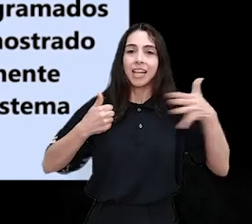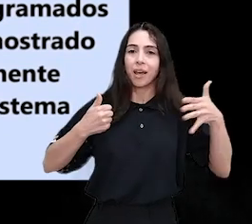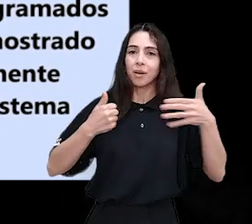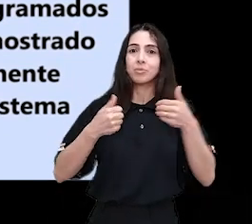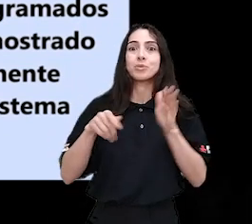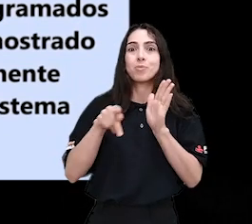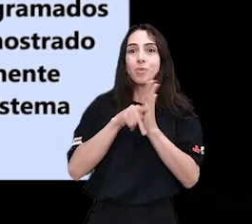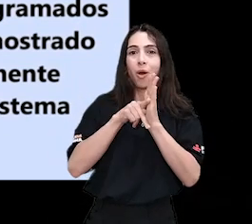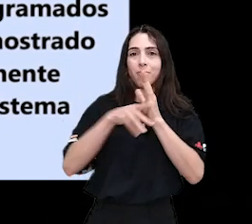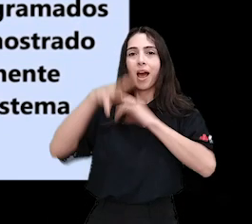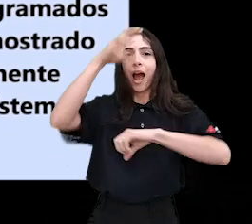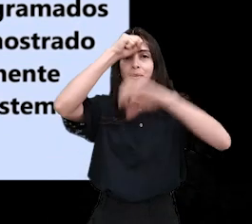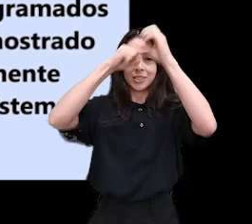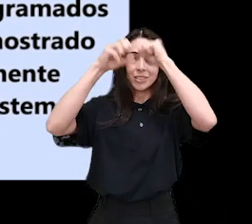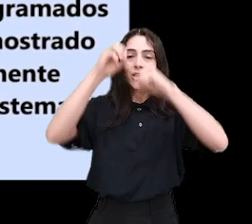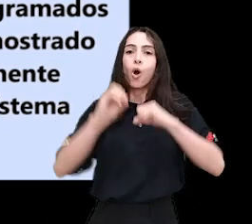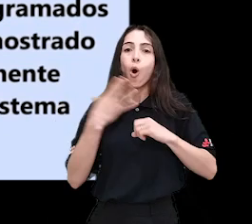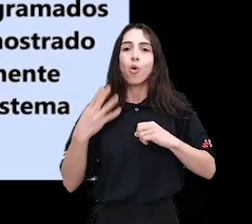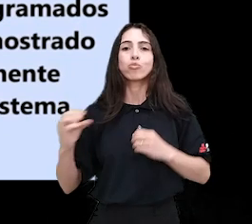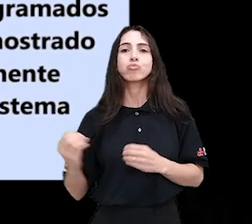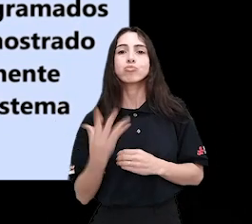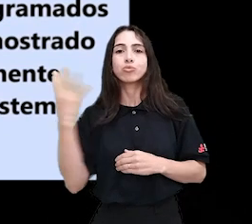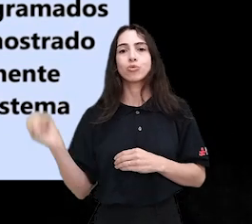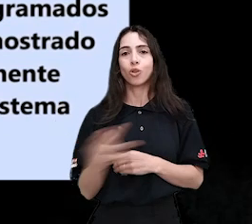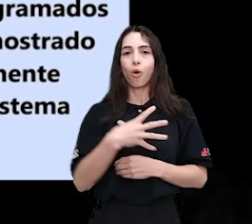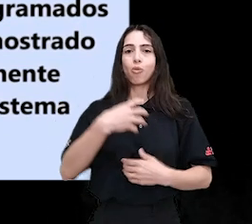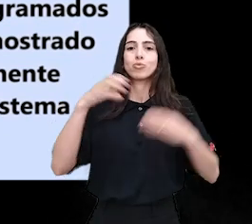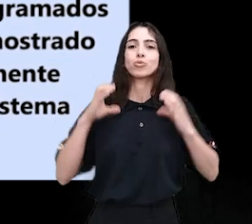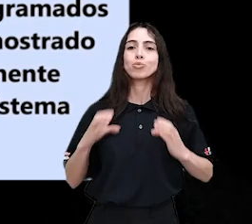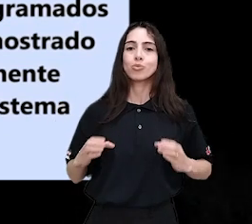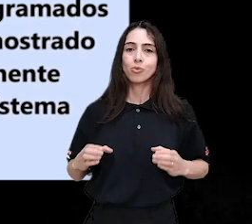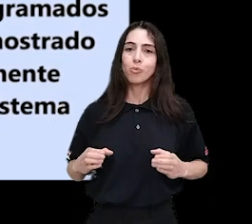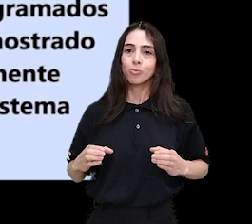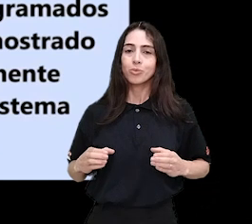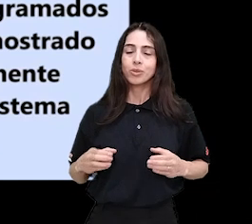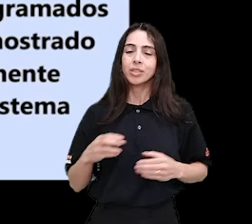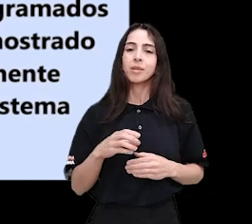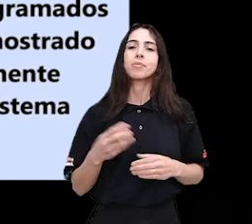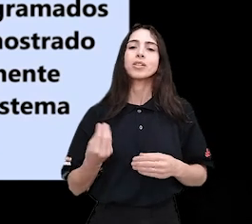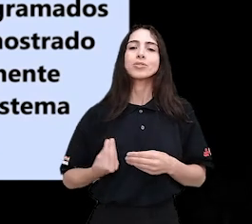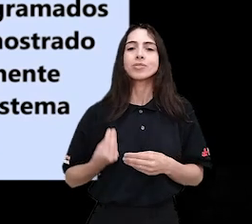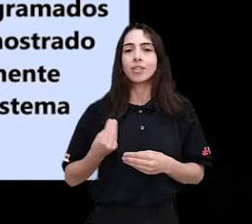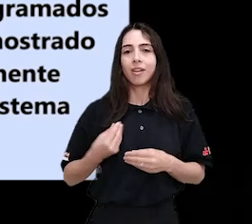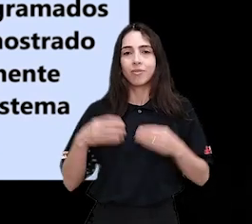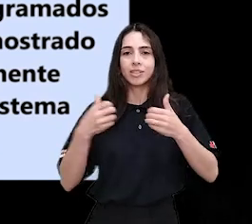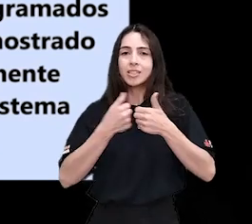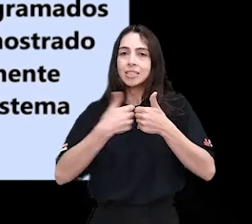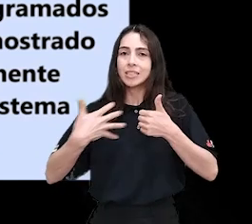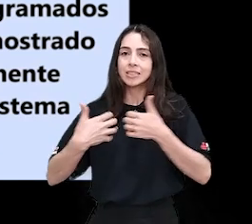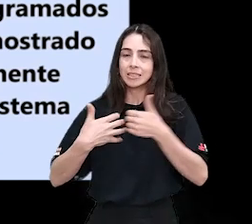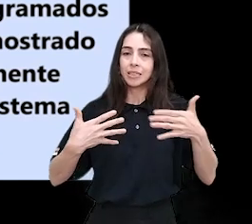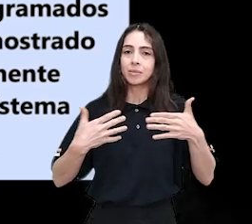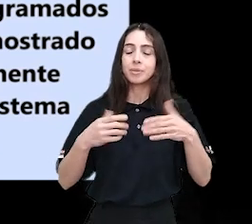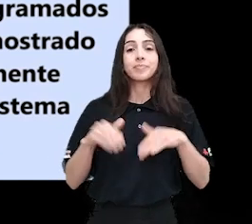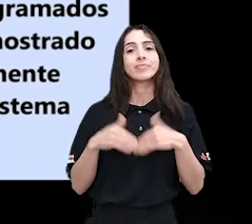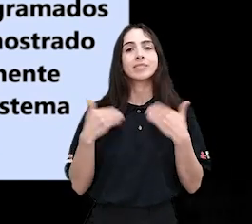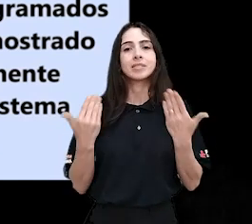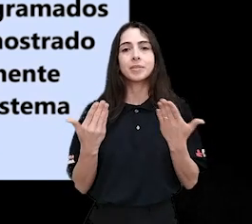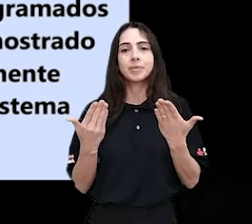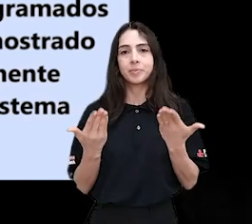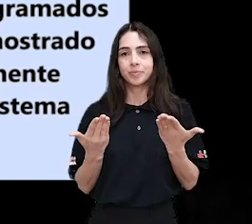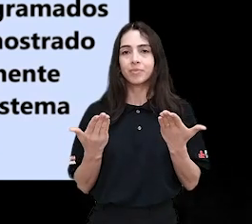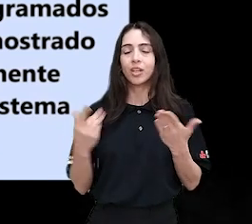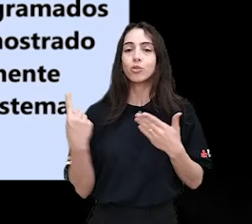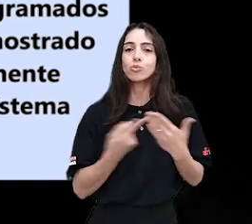confirmará ou induzirá a formação de conexões nervosas e, portanto, a aprendizagem ou o aparecimento de